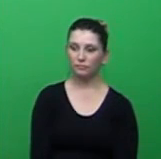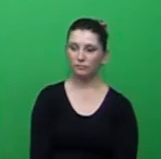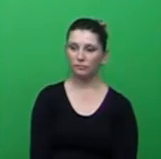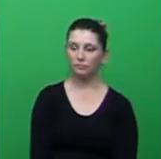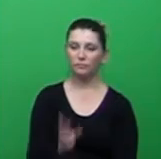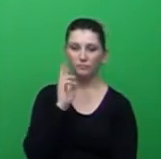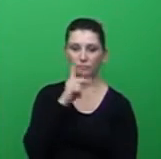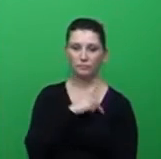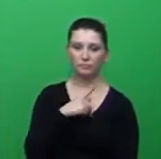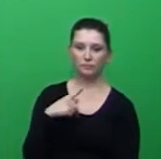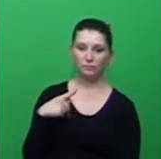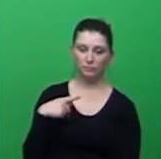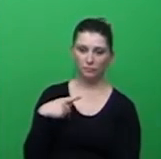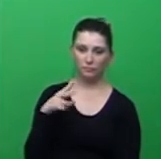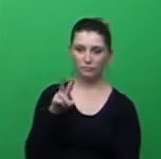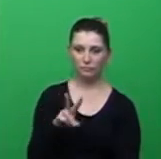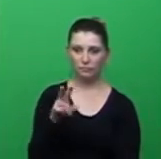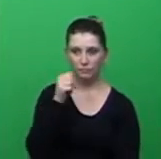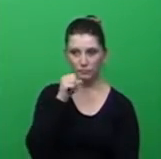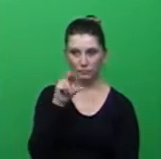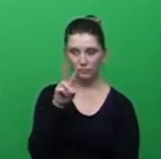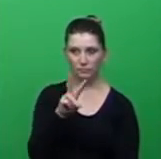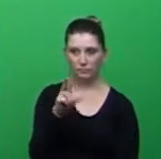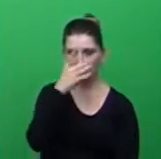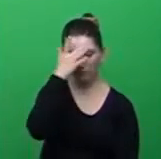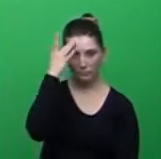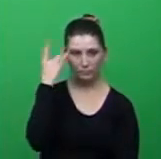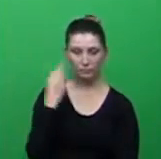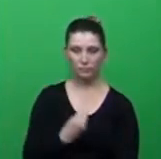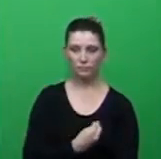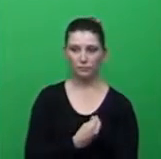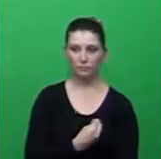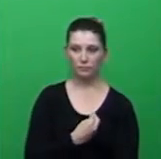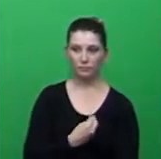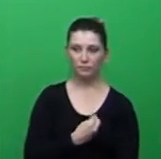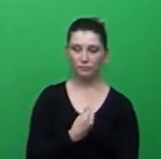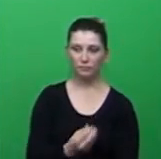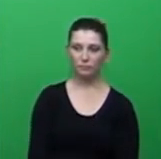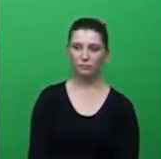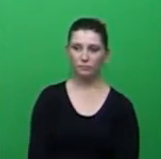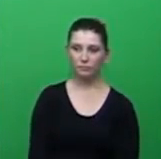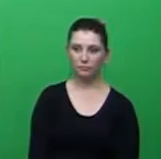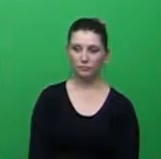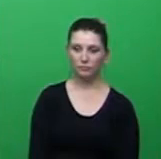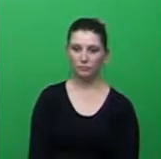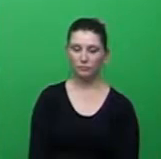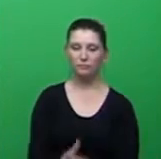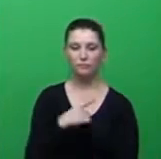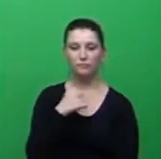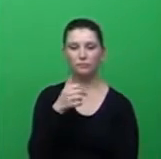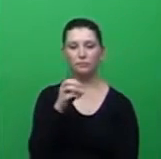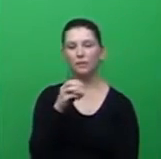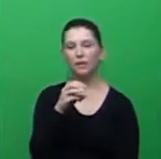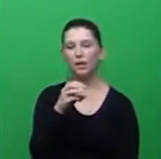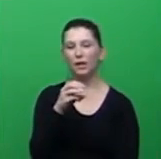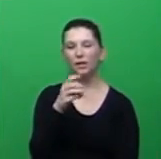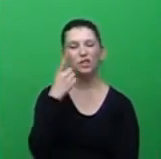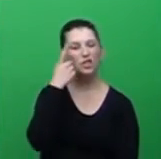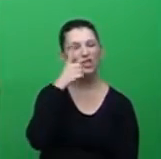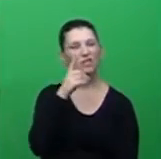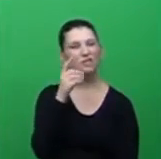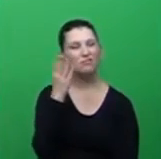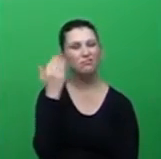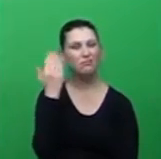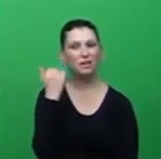Senhor presidente, demais vereadores, público nos assiste. Eu, há uns 10 dias atrás, eu até tirei uma foto